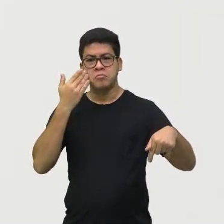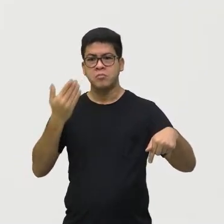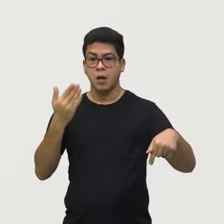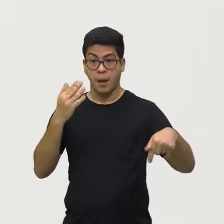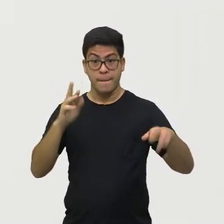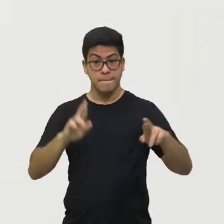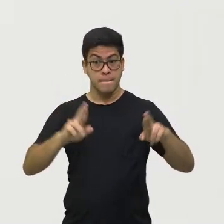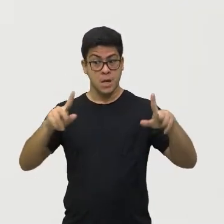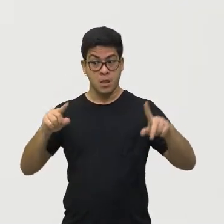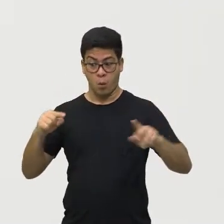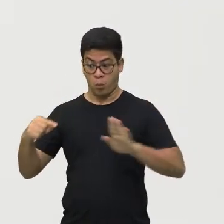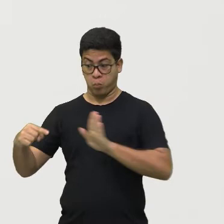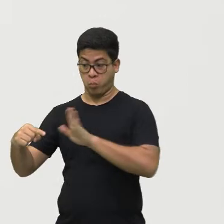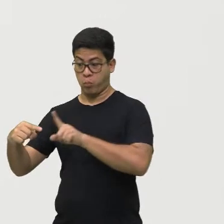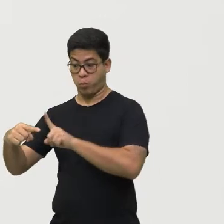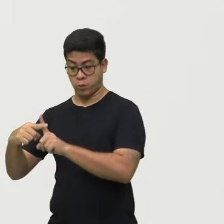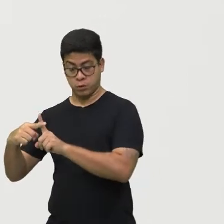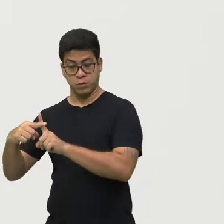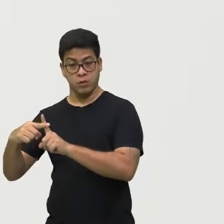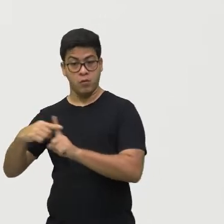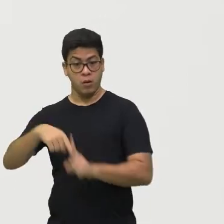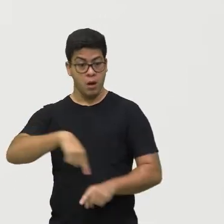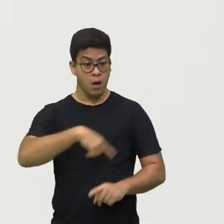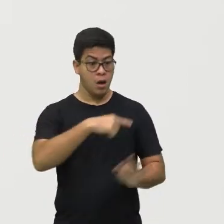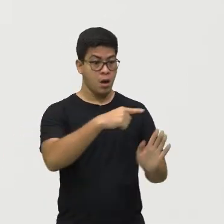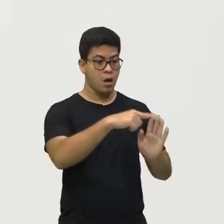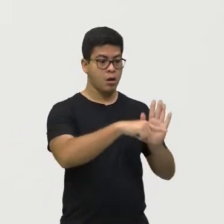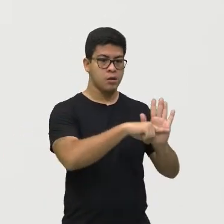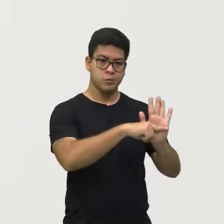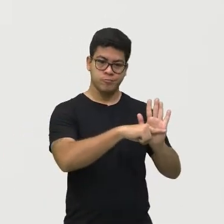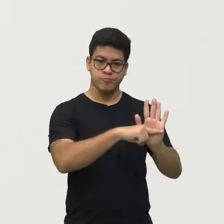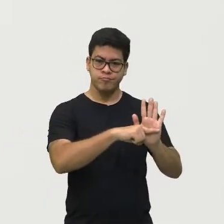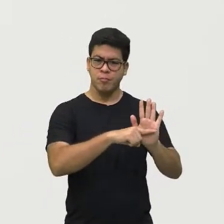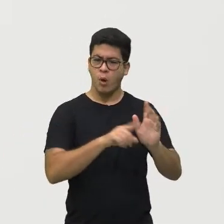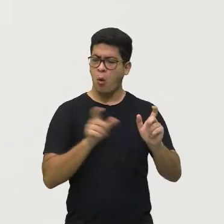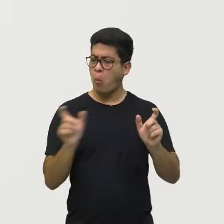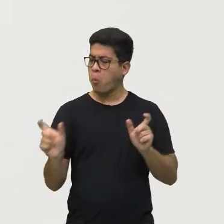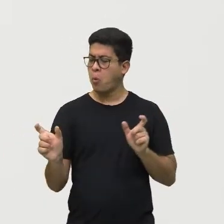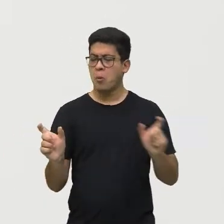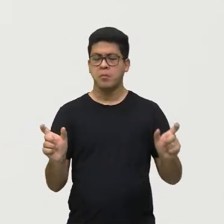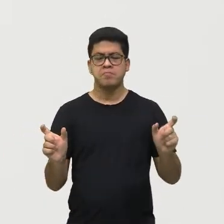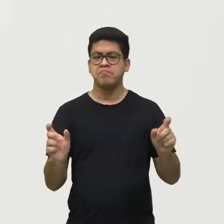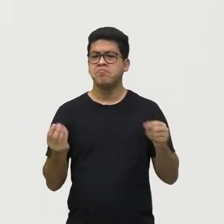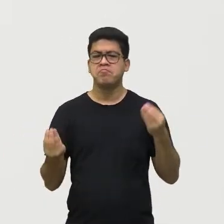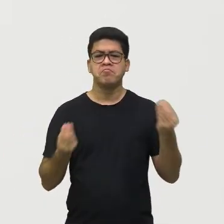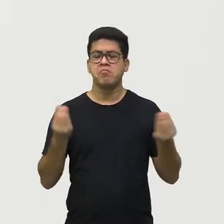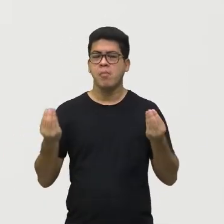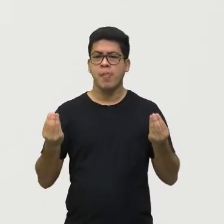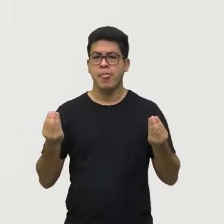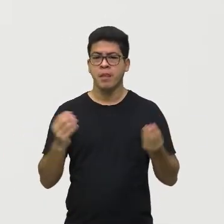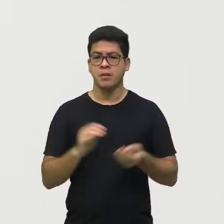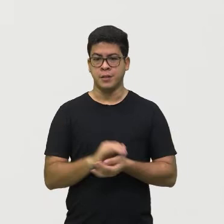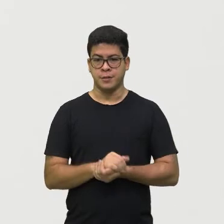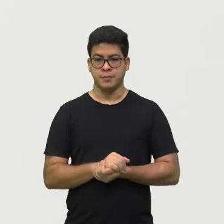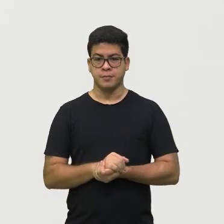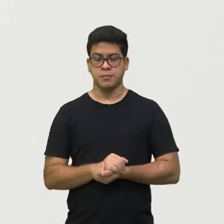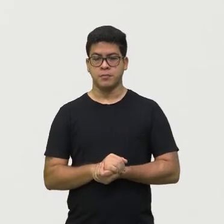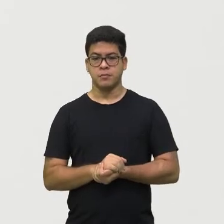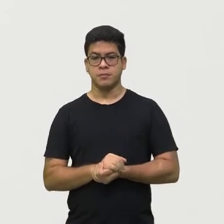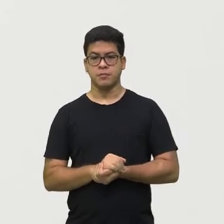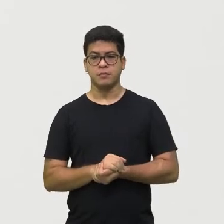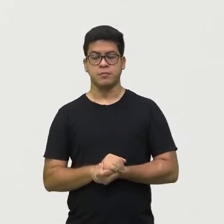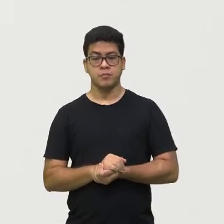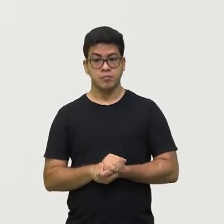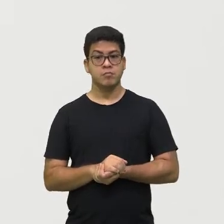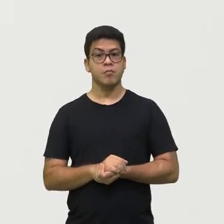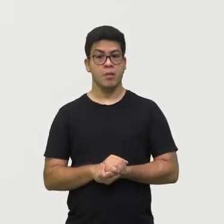um dipolo elétrico. Qual é a DDP entre os pontos A e B e entre os pontos B e C? Observe que primeiro eu tenho que calcular qual é